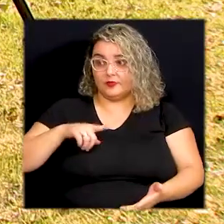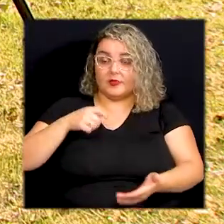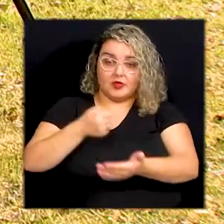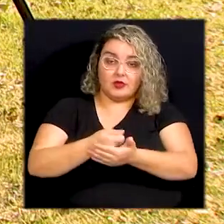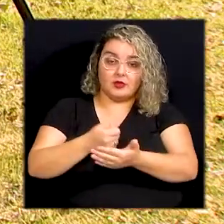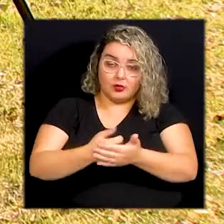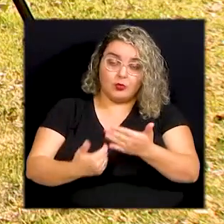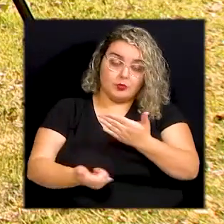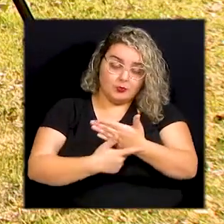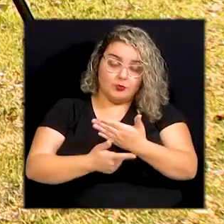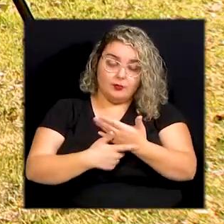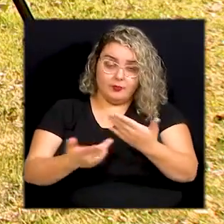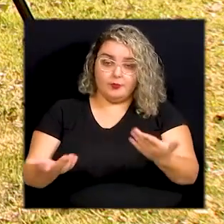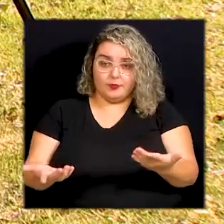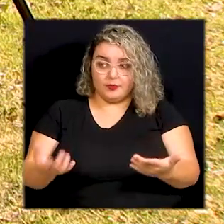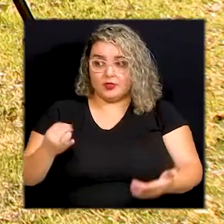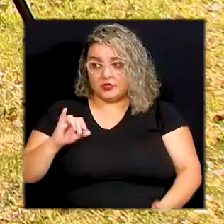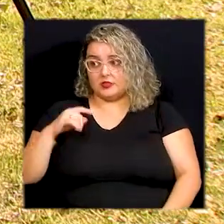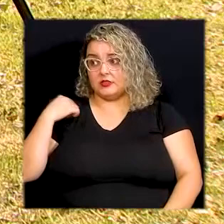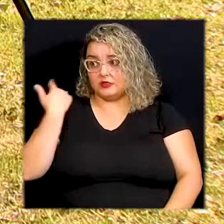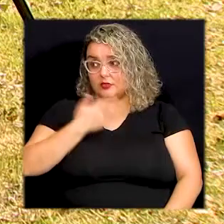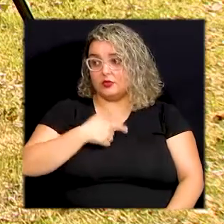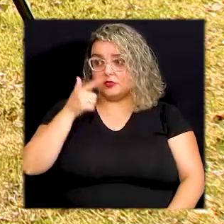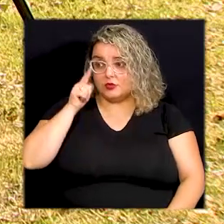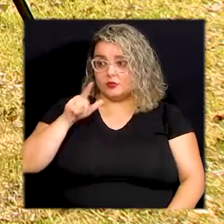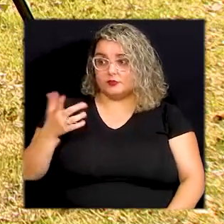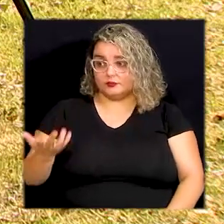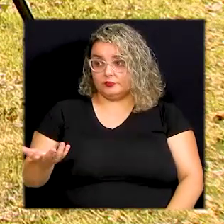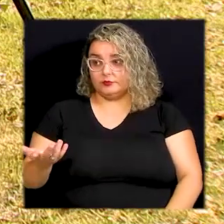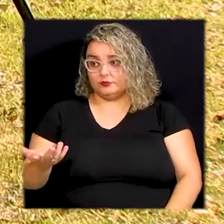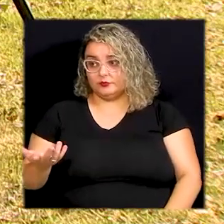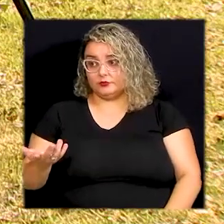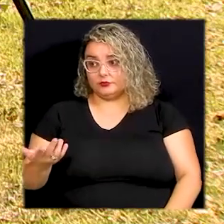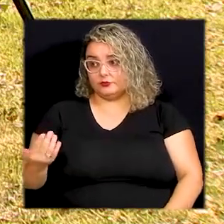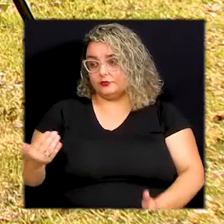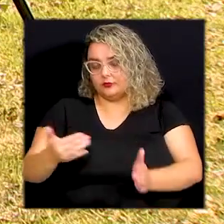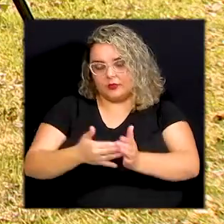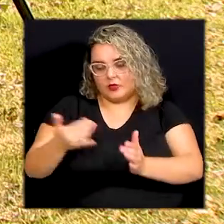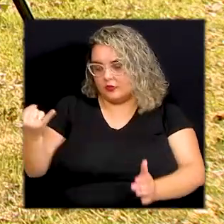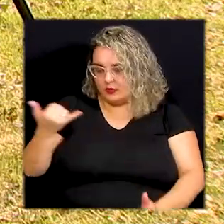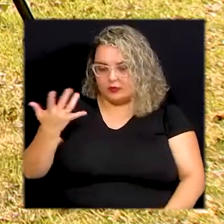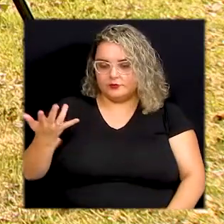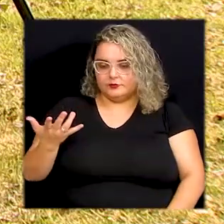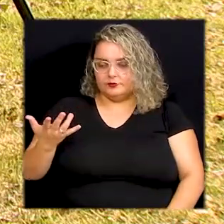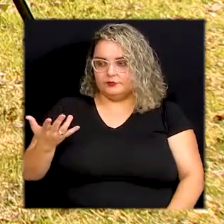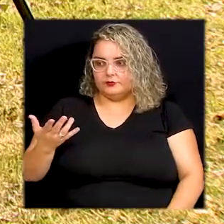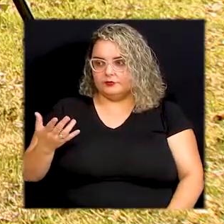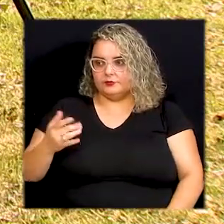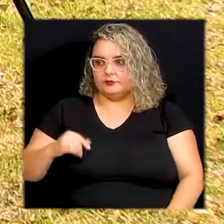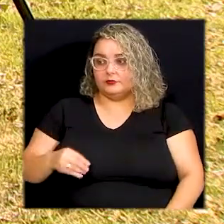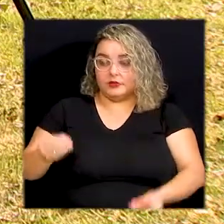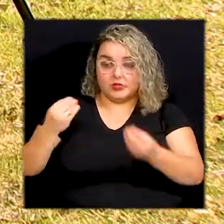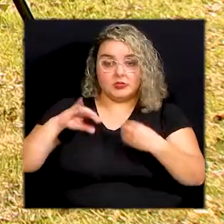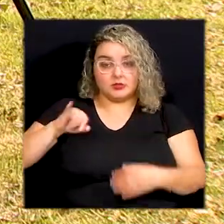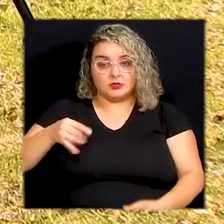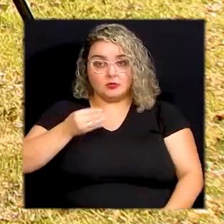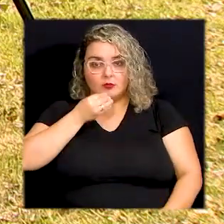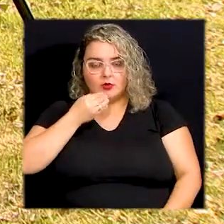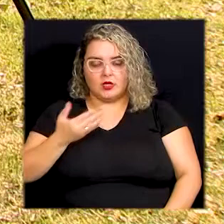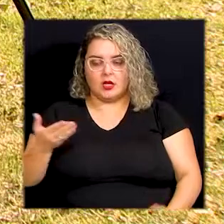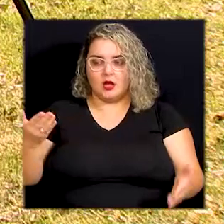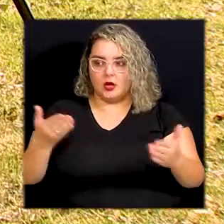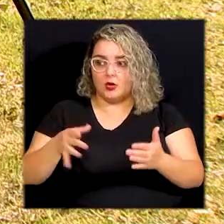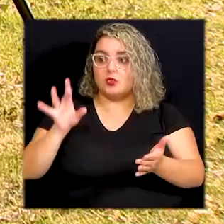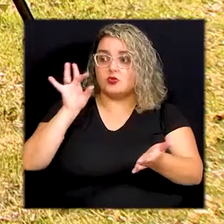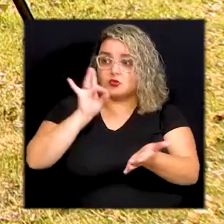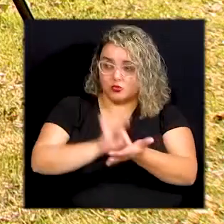sua função, né? E se a gente conseguir... E até você falando, você me dando essa chance, agora que a gente